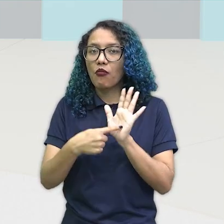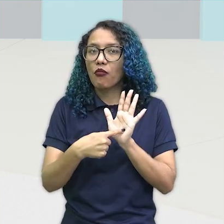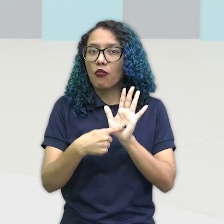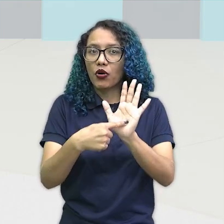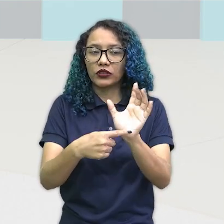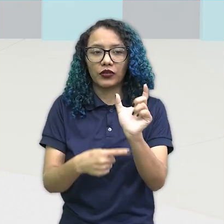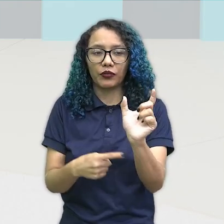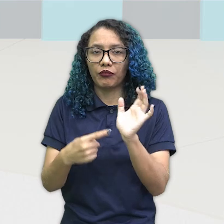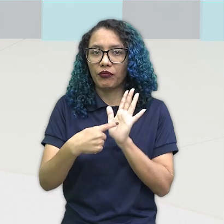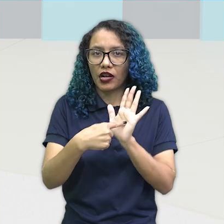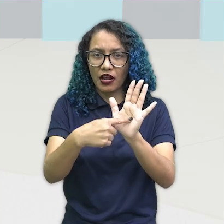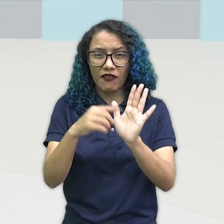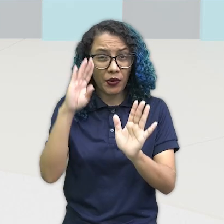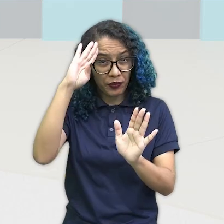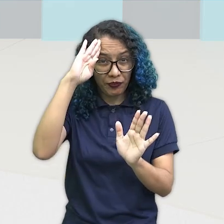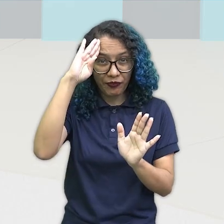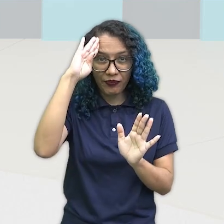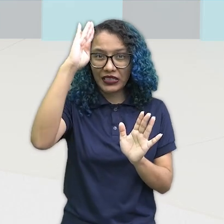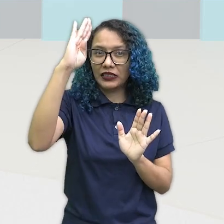ali